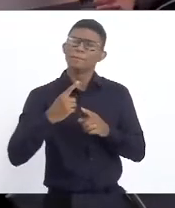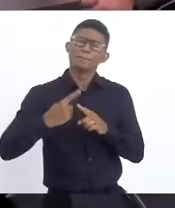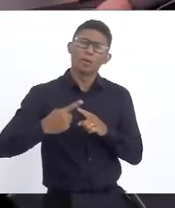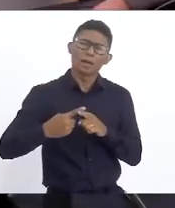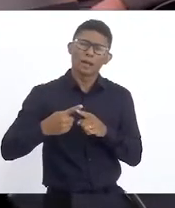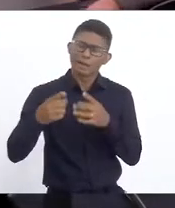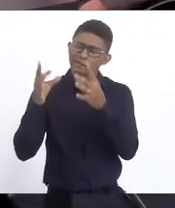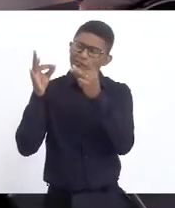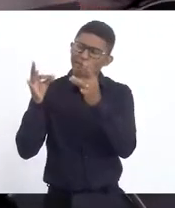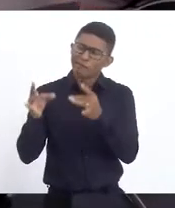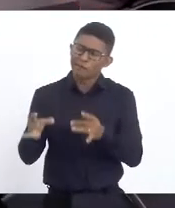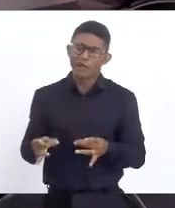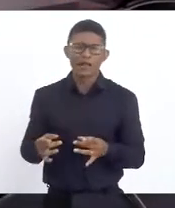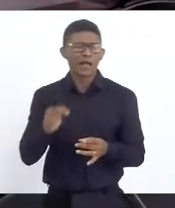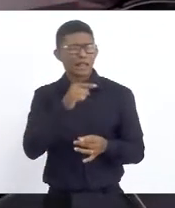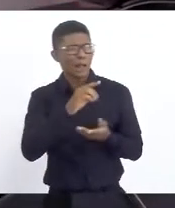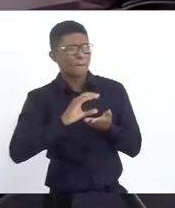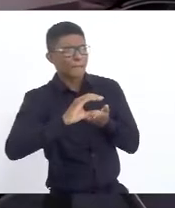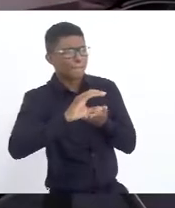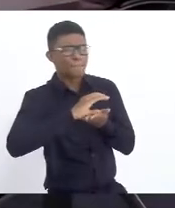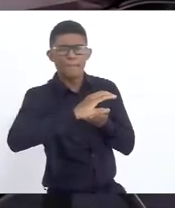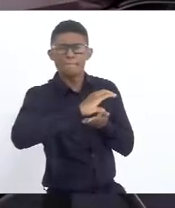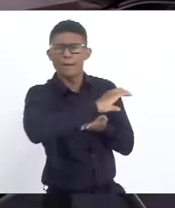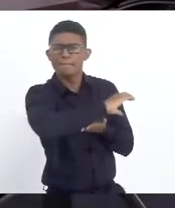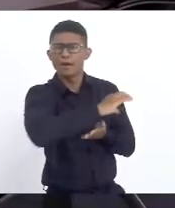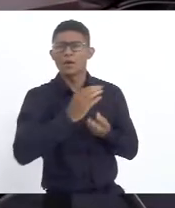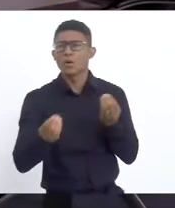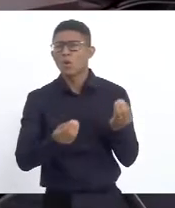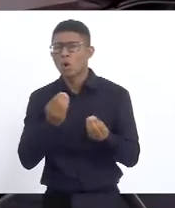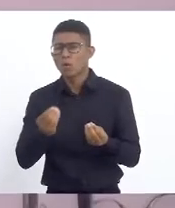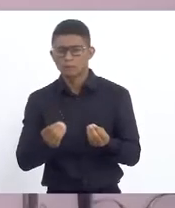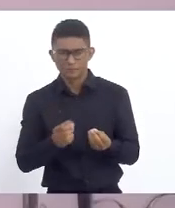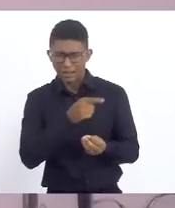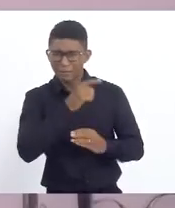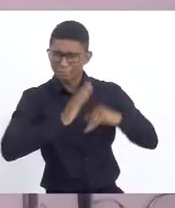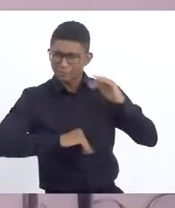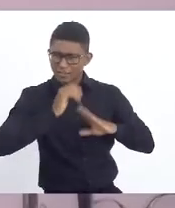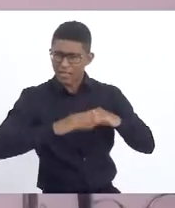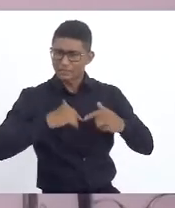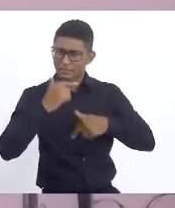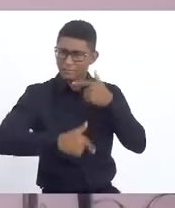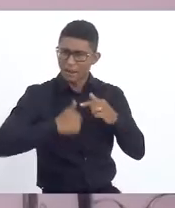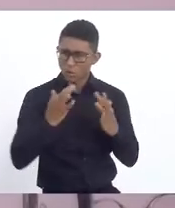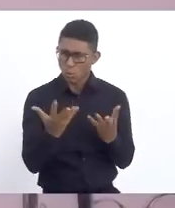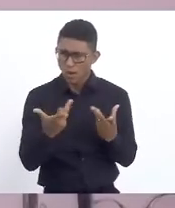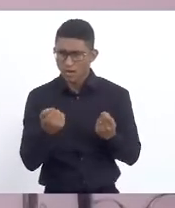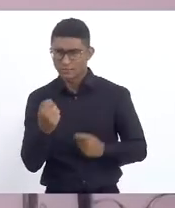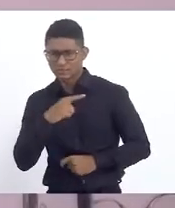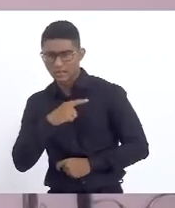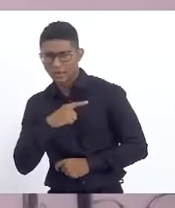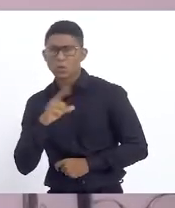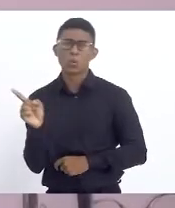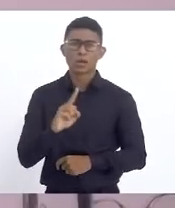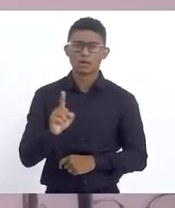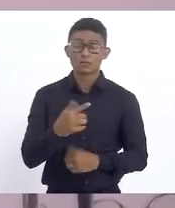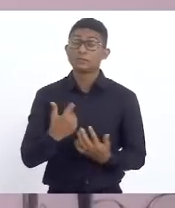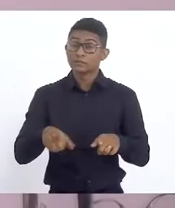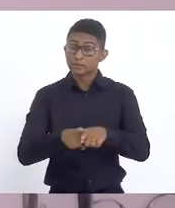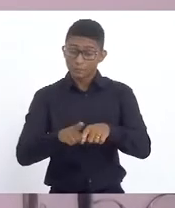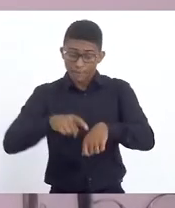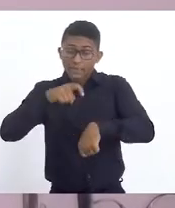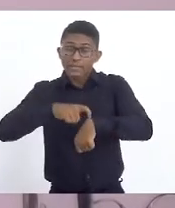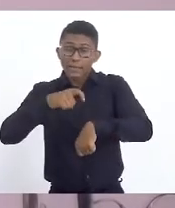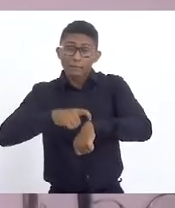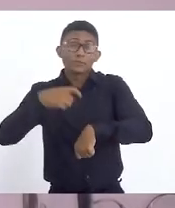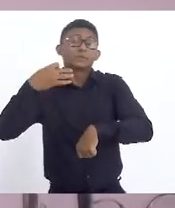conhecer a qualidade desse pré-tratamento que vai haver e também os prazos de